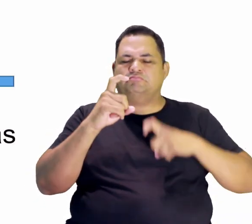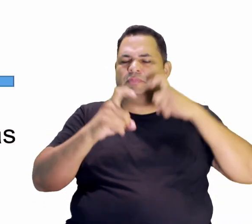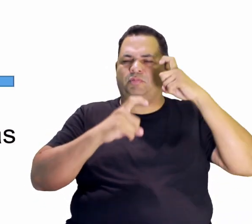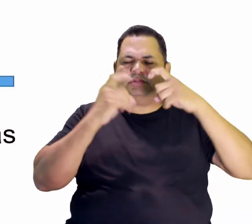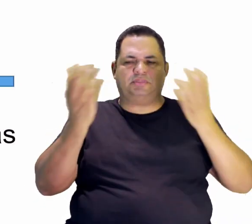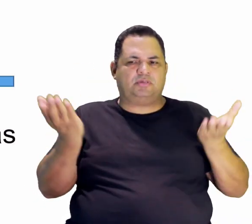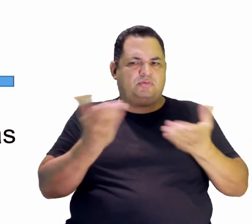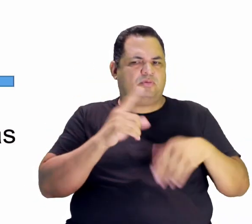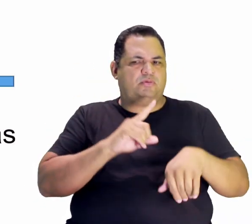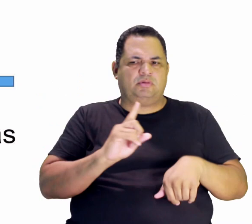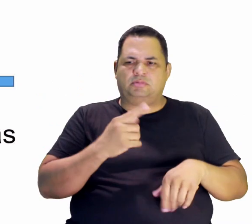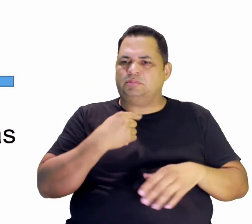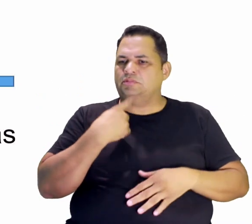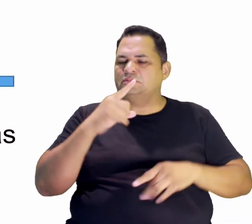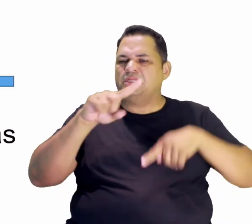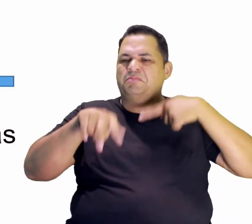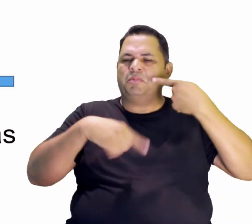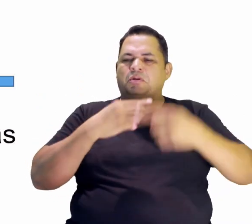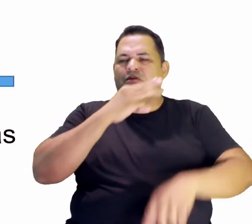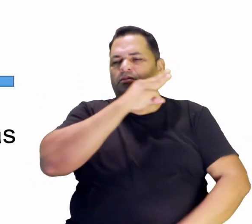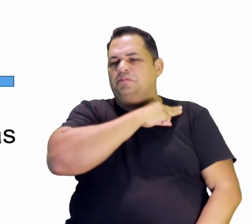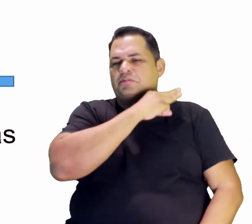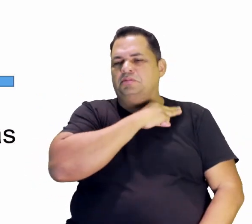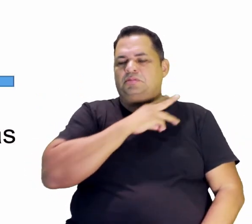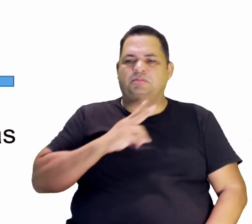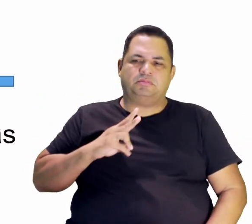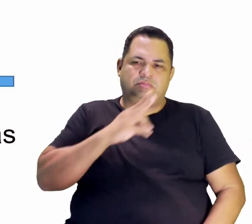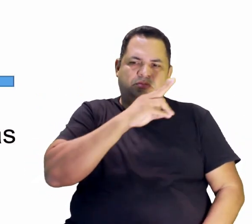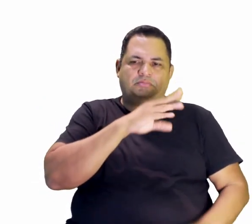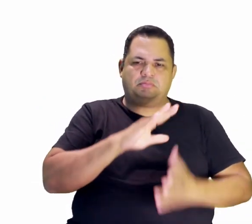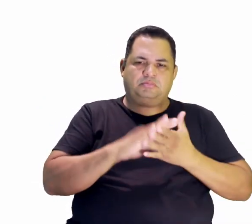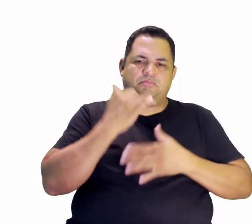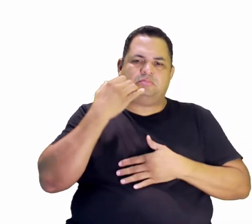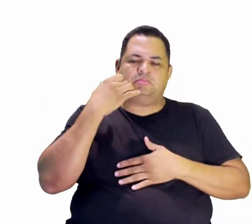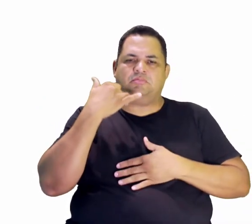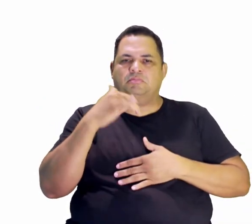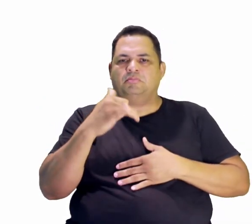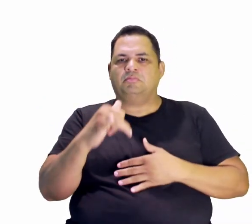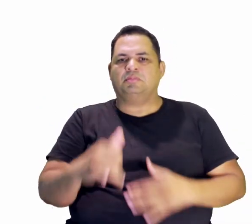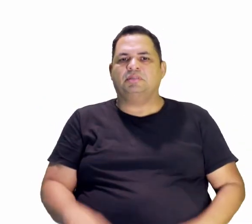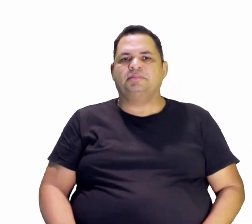vai estudar essa força elétrica bem direitinho.